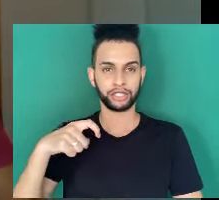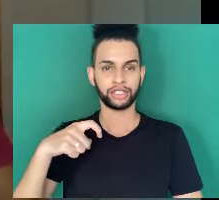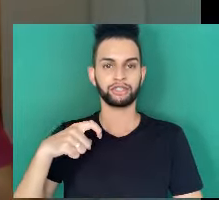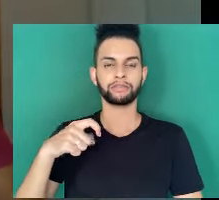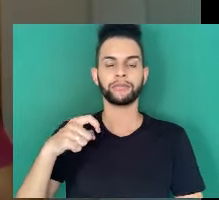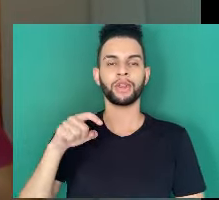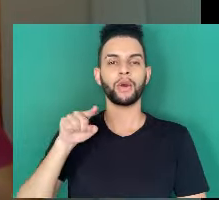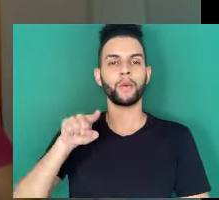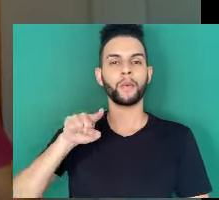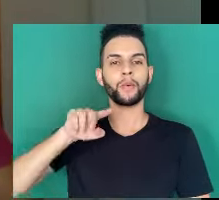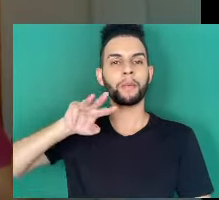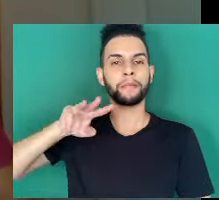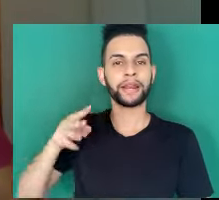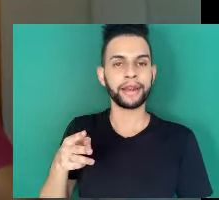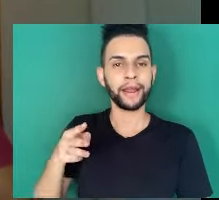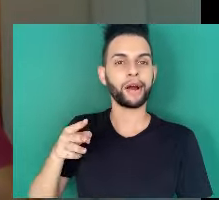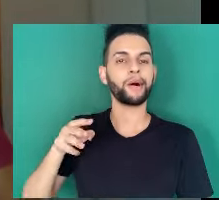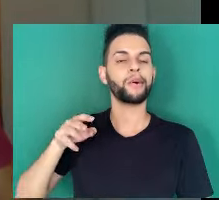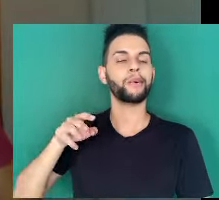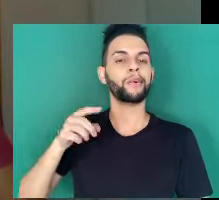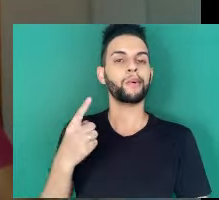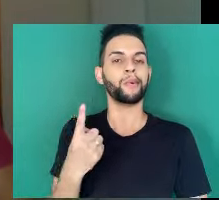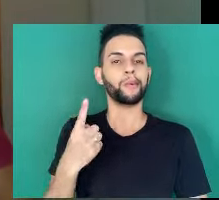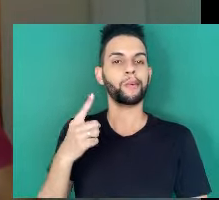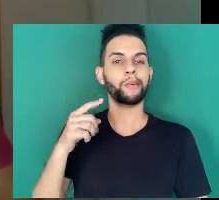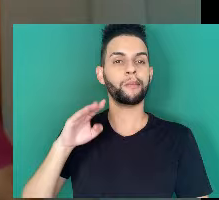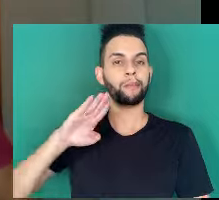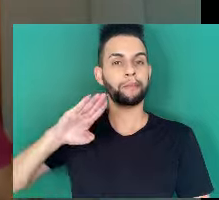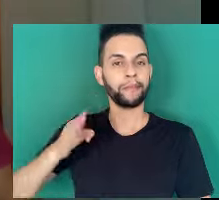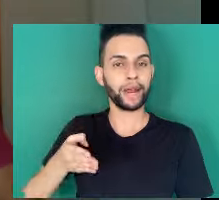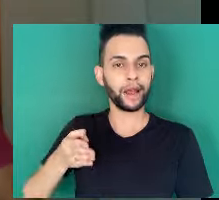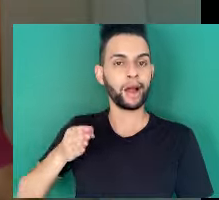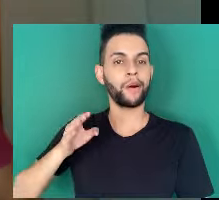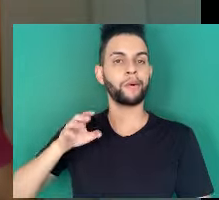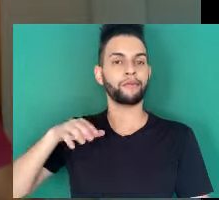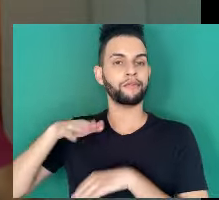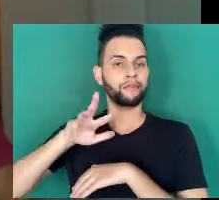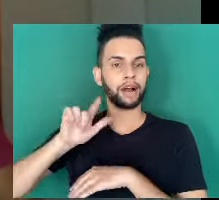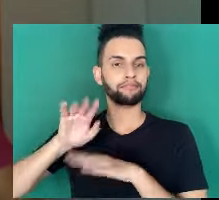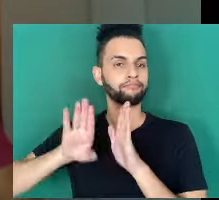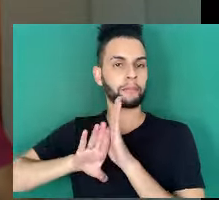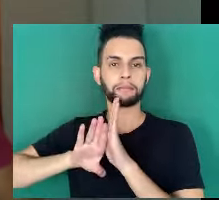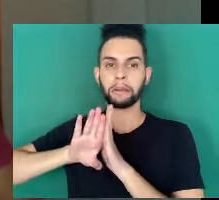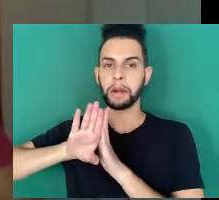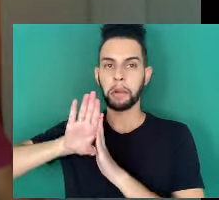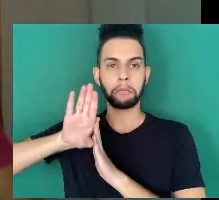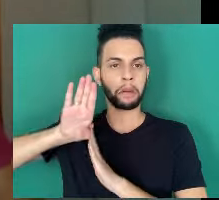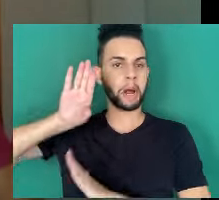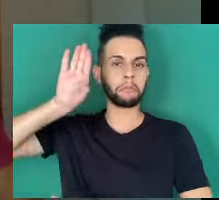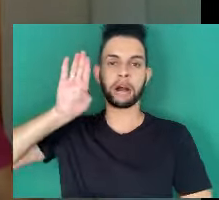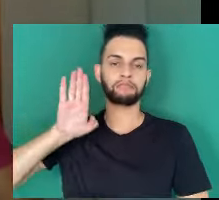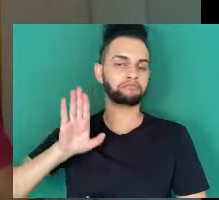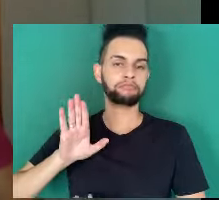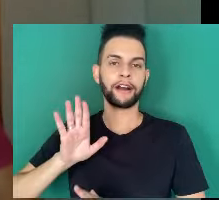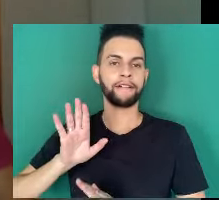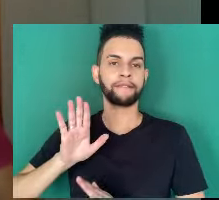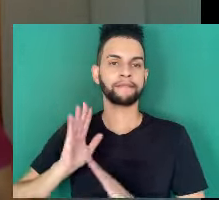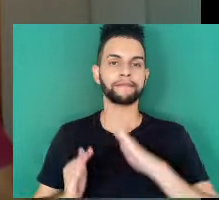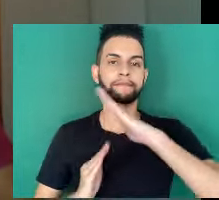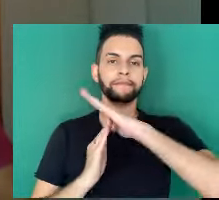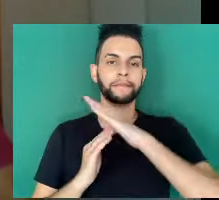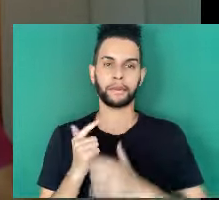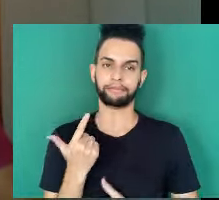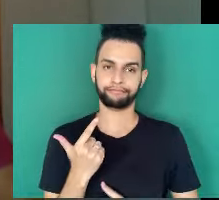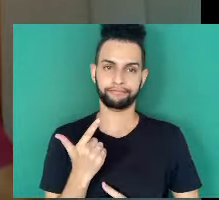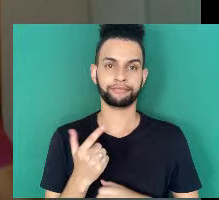passa de 1 milhão, depois passa de 1 bilhão, 1 trilhão, né? Ou seja, vai aumentando indefinidamente, né? Então, a